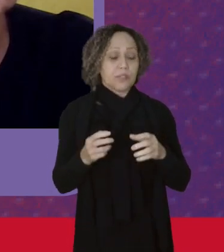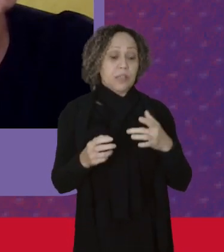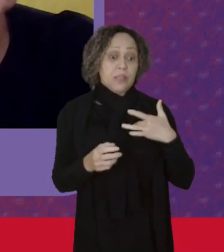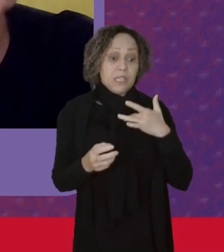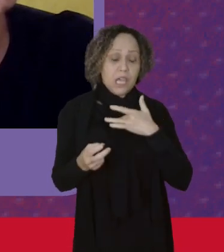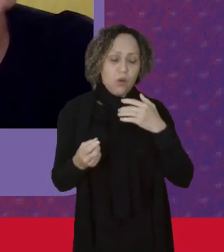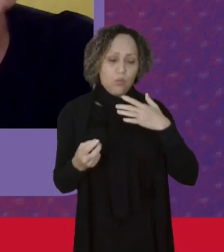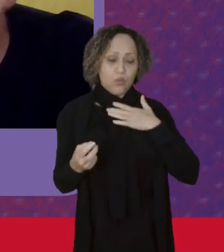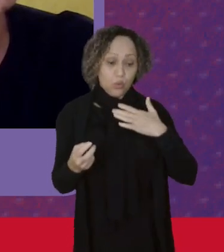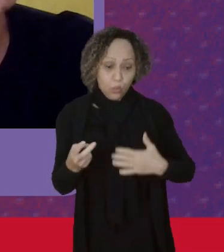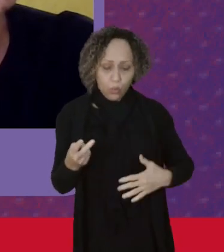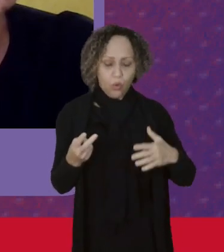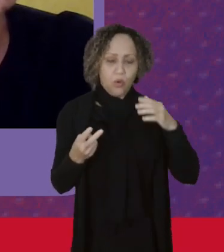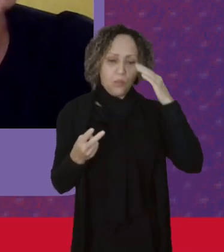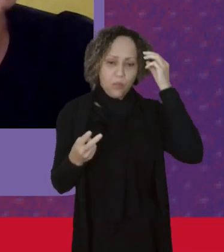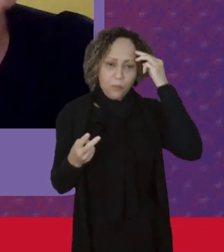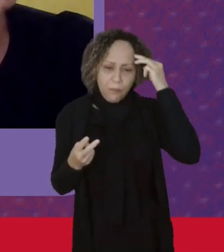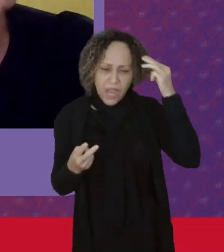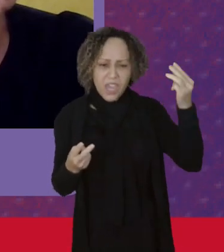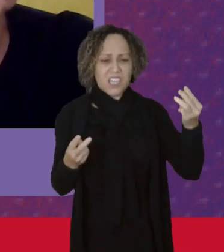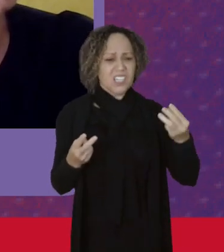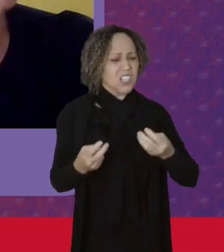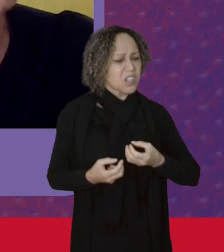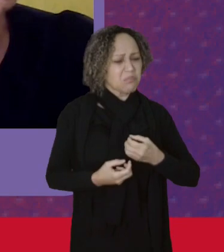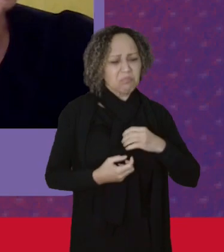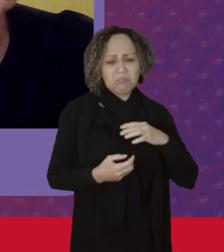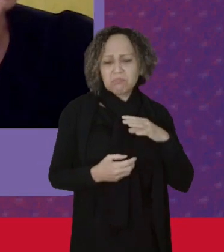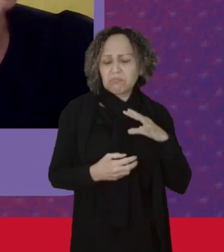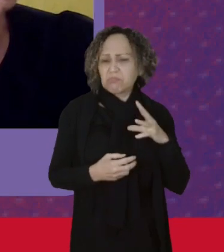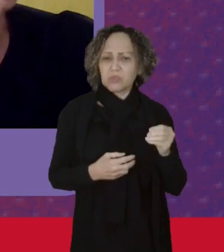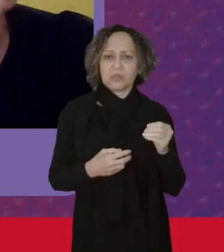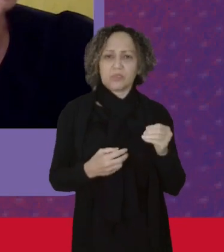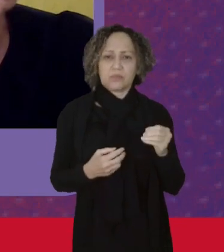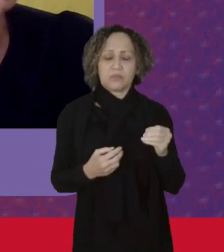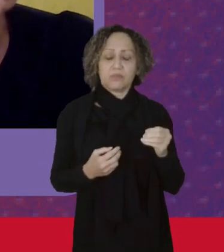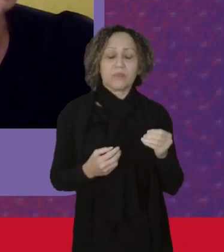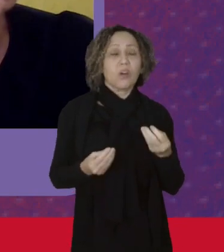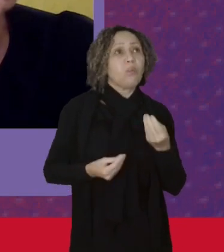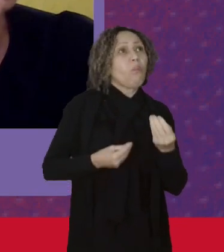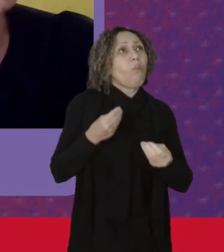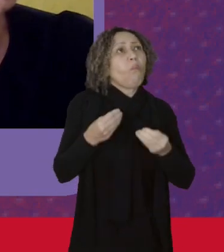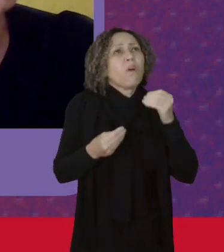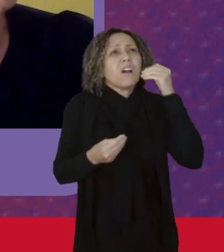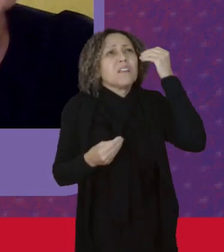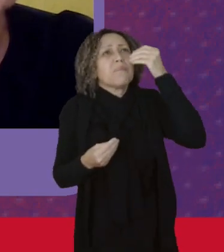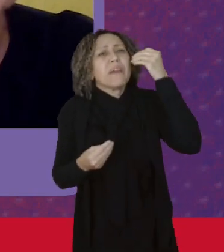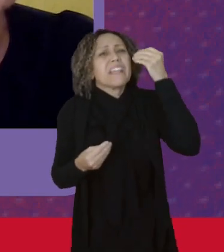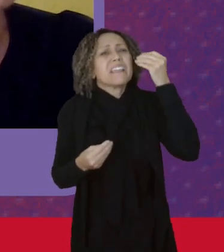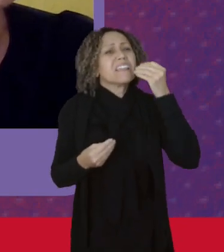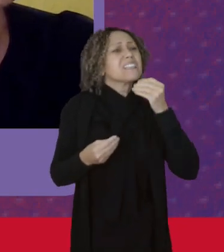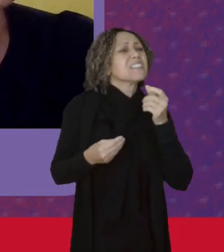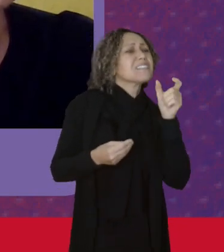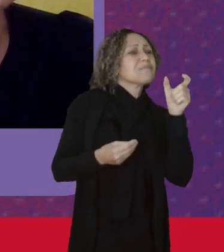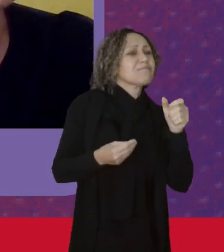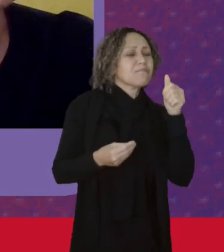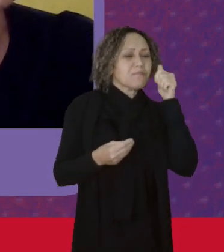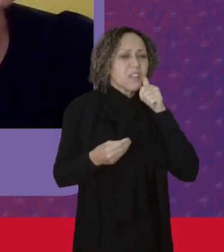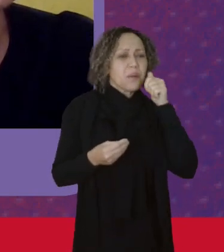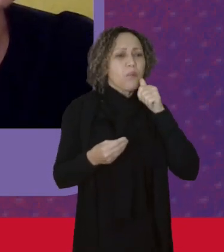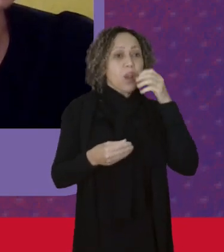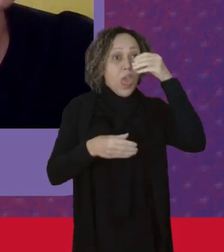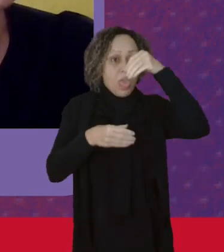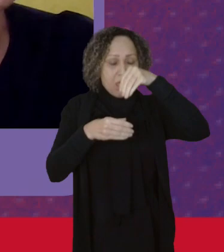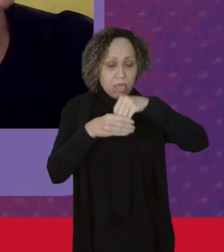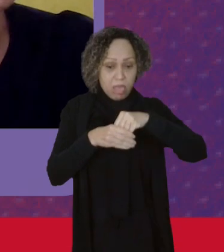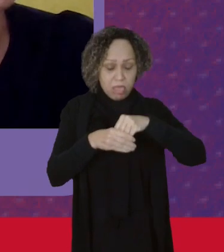diversidade da experiência de ser mulher e seus desdobramentos nas políticas de saúde.